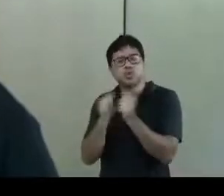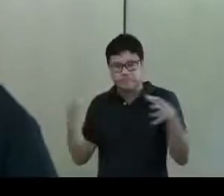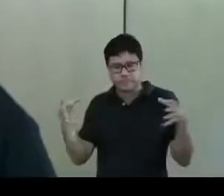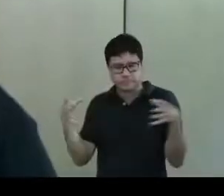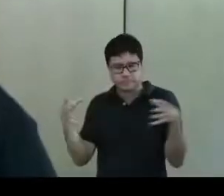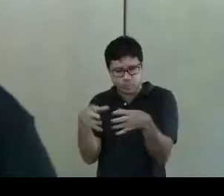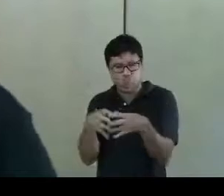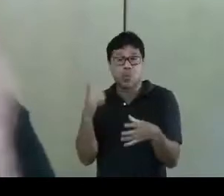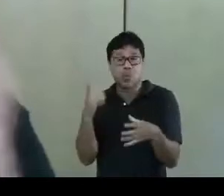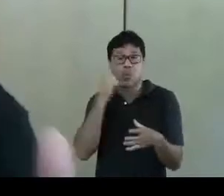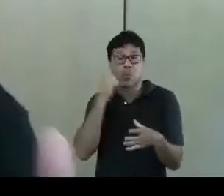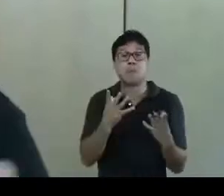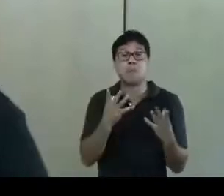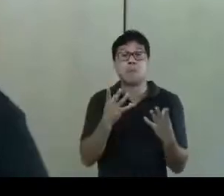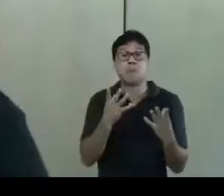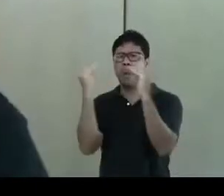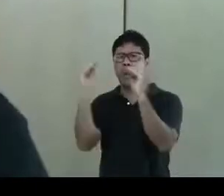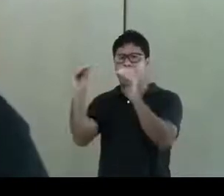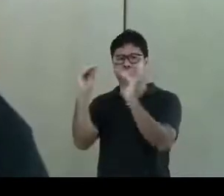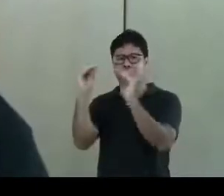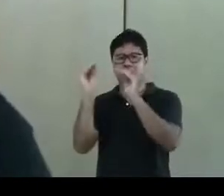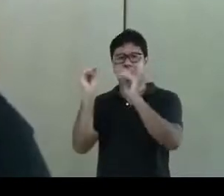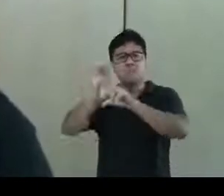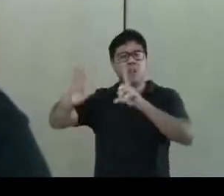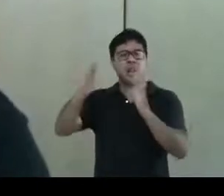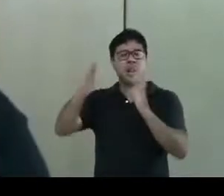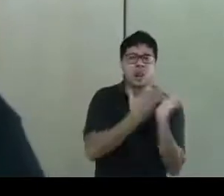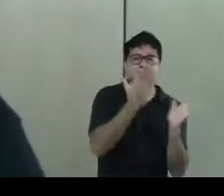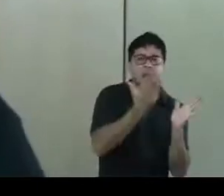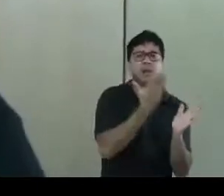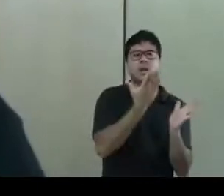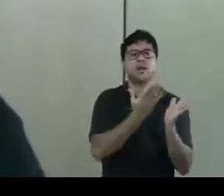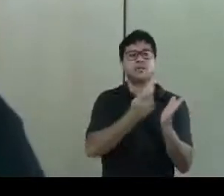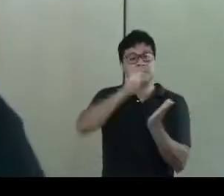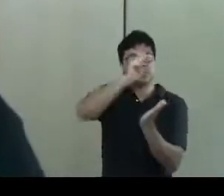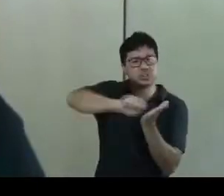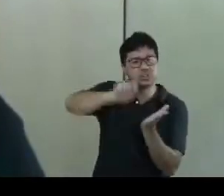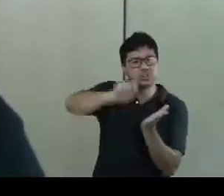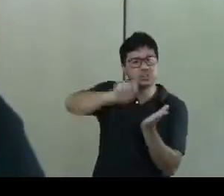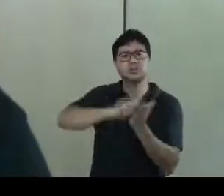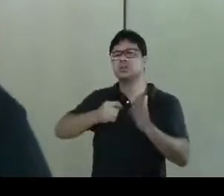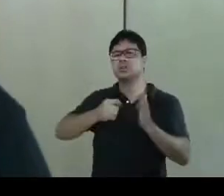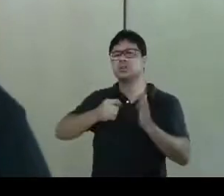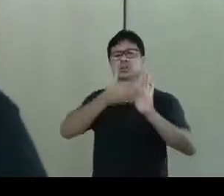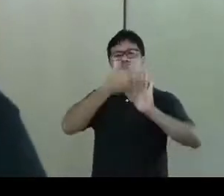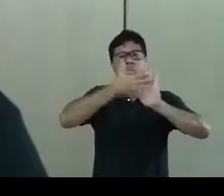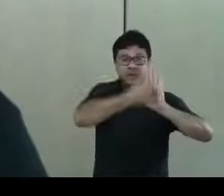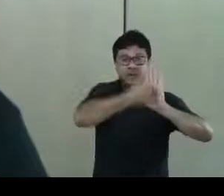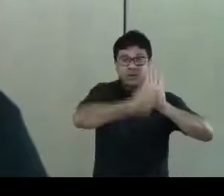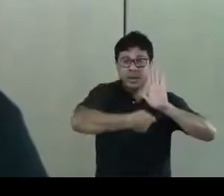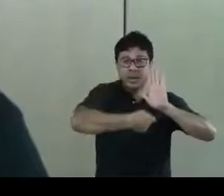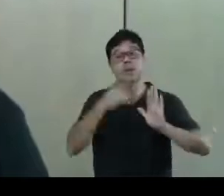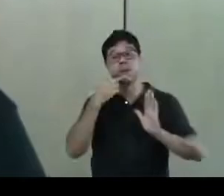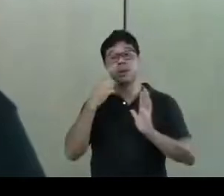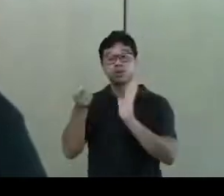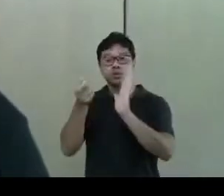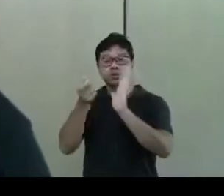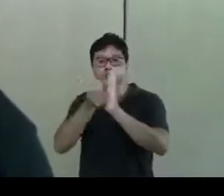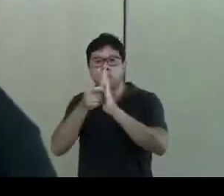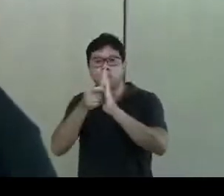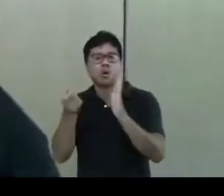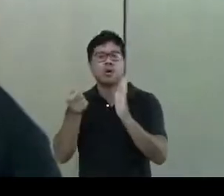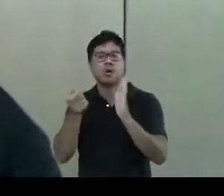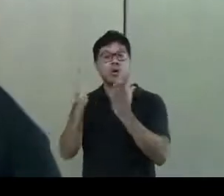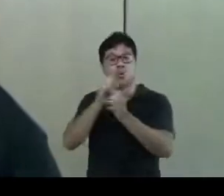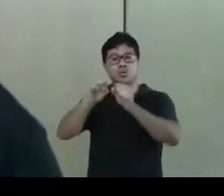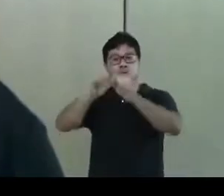dar conta de um volume enorme, né, de livros e de escritos e de textos, mas a partir dos softwares, a partir de